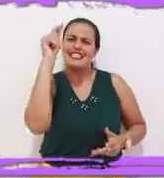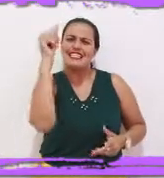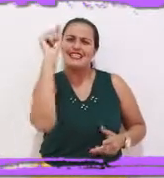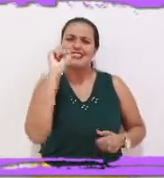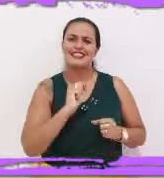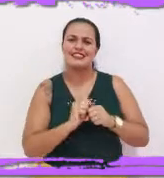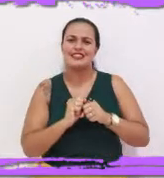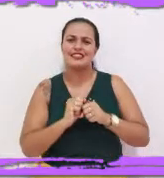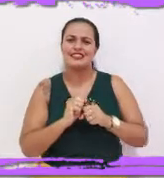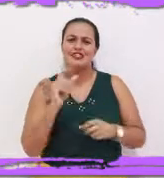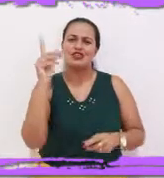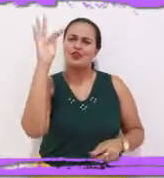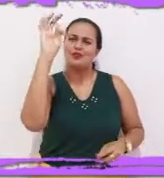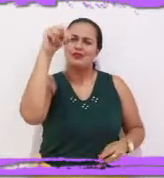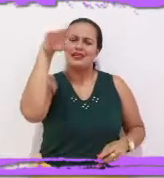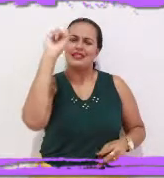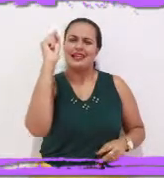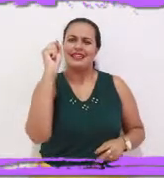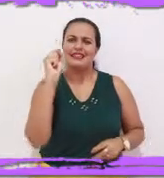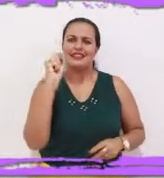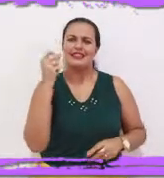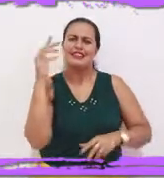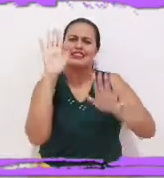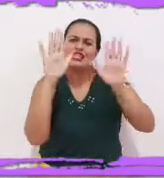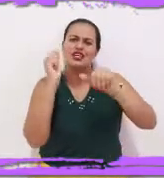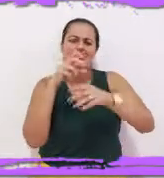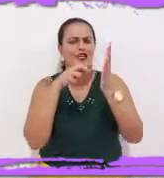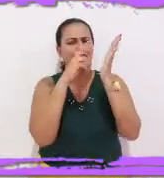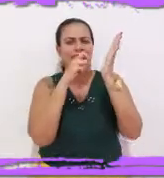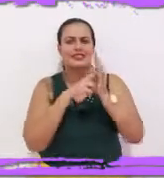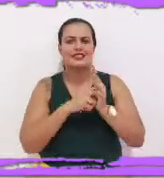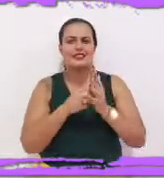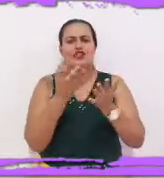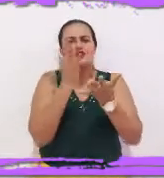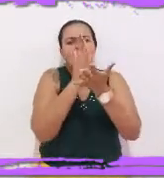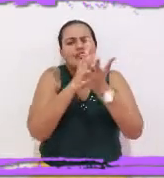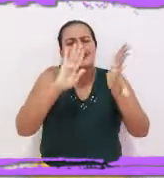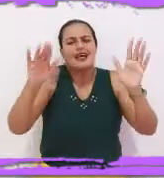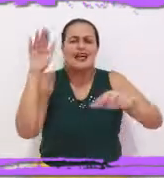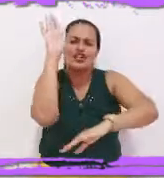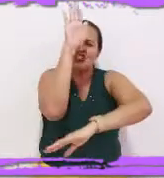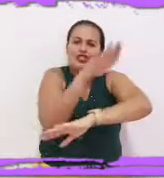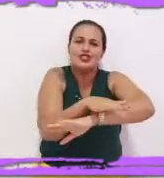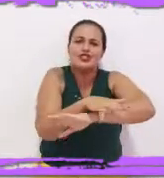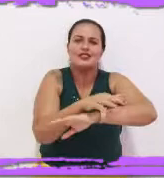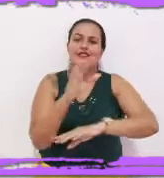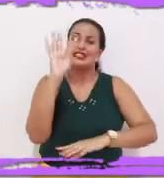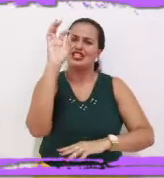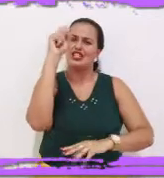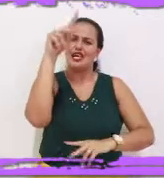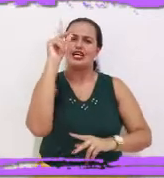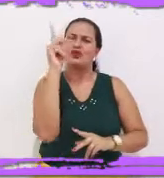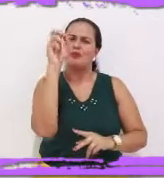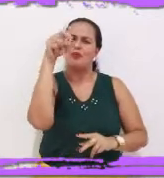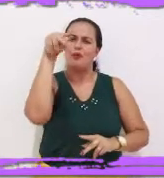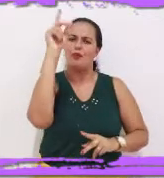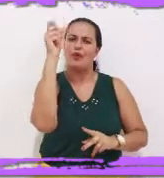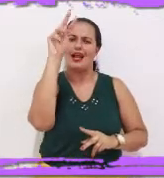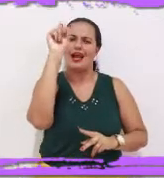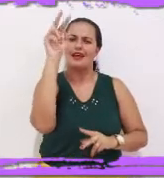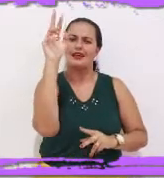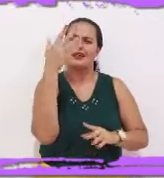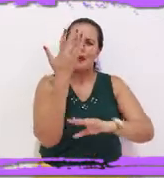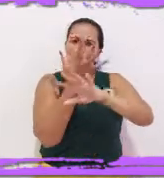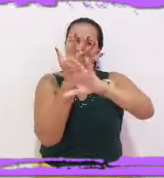Praça do Saber chega na Praça Cônego Batalha a partir das 10 horas da manhã. E no finzinho da tarde também tem teatro popular